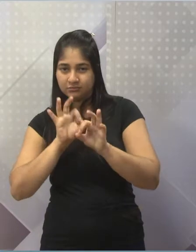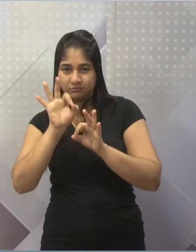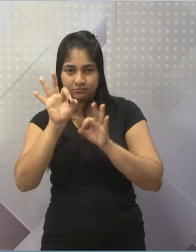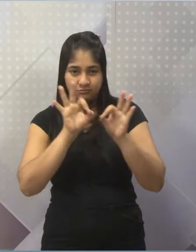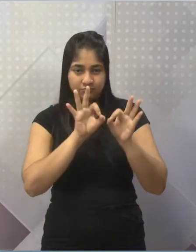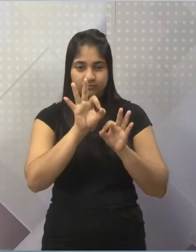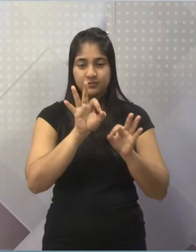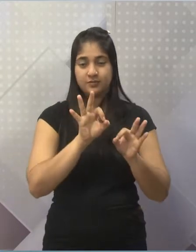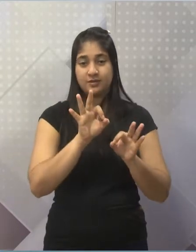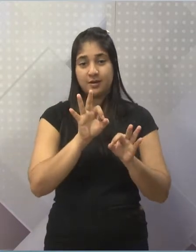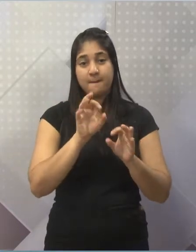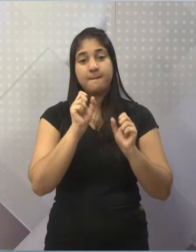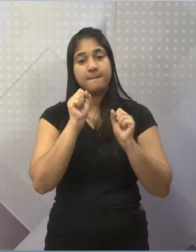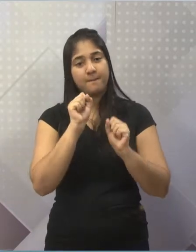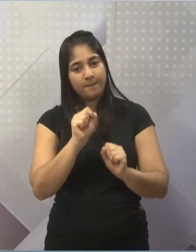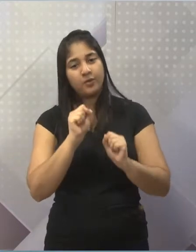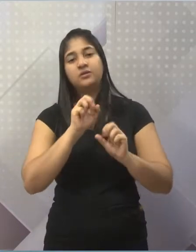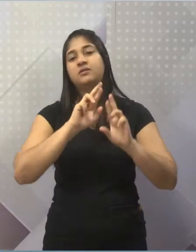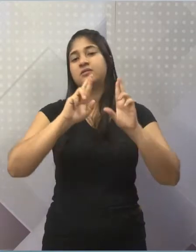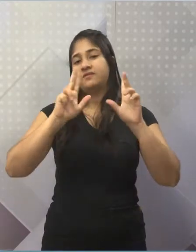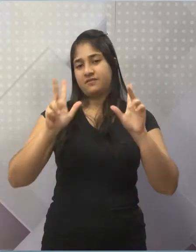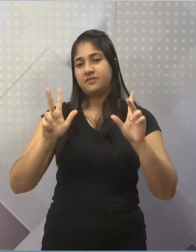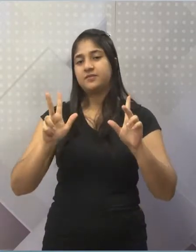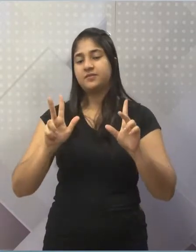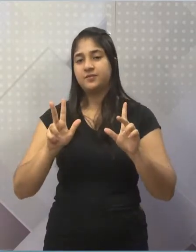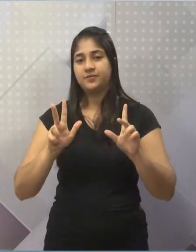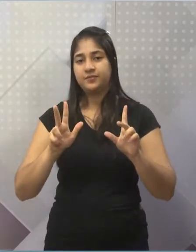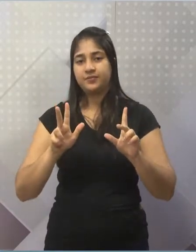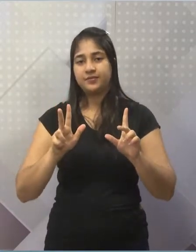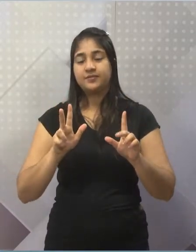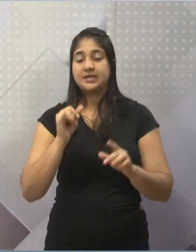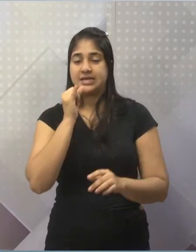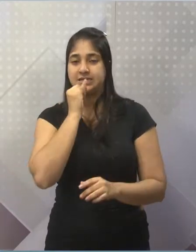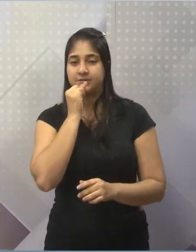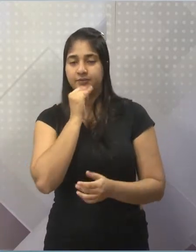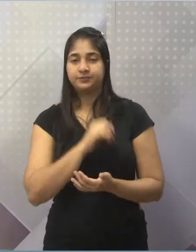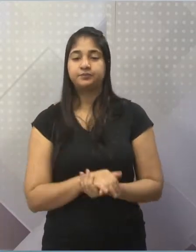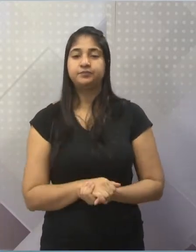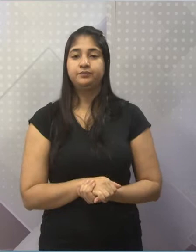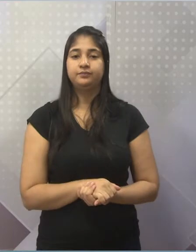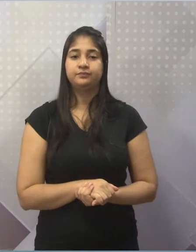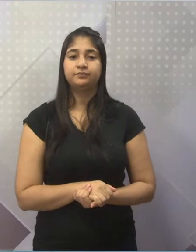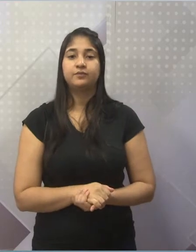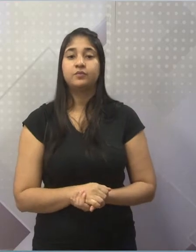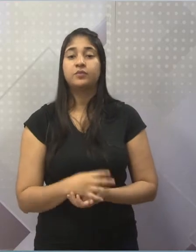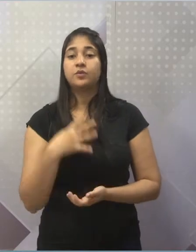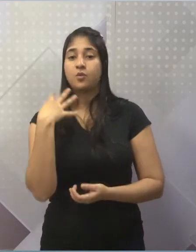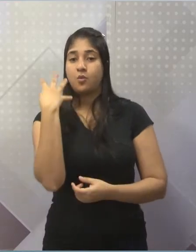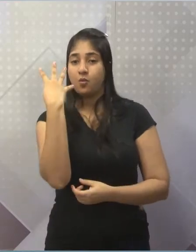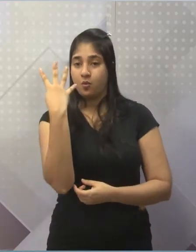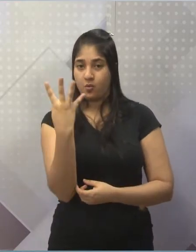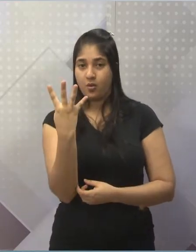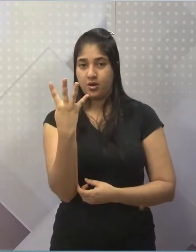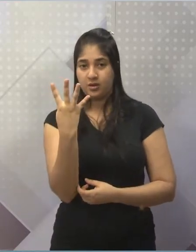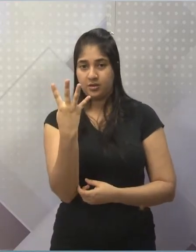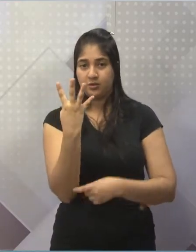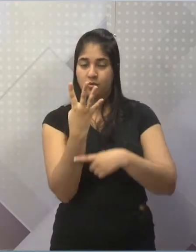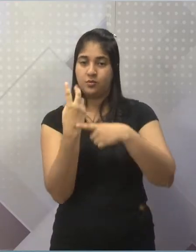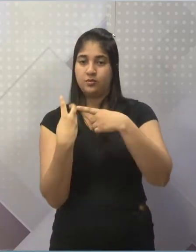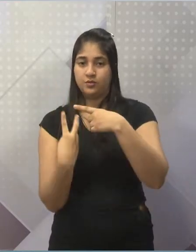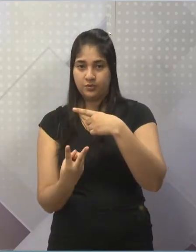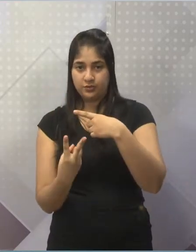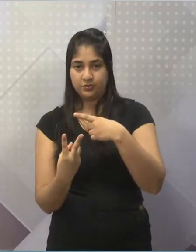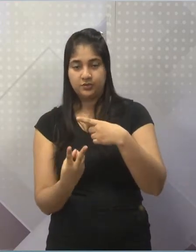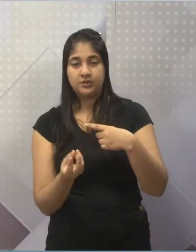nem sempre eles vão ser proporcionais. Se a gente colocasse aqui o segmento 4 e o 2